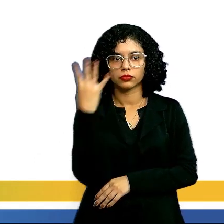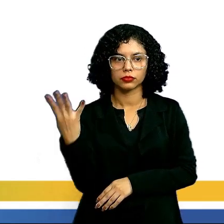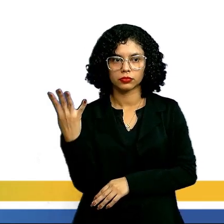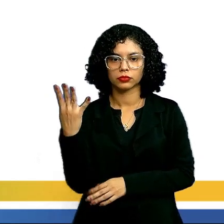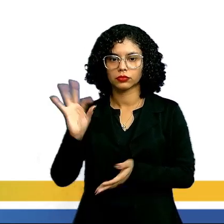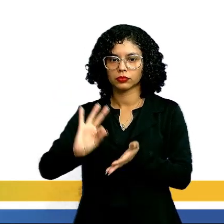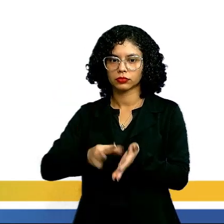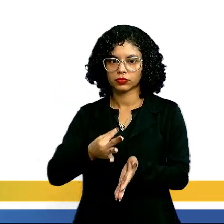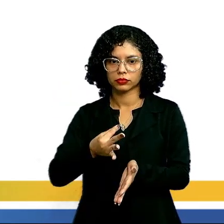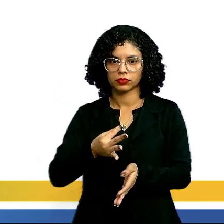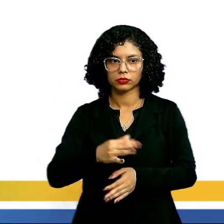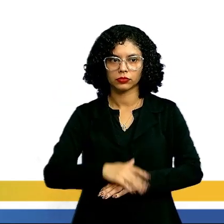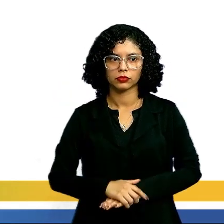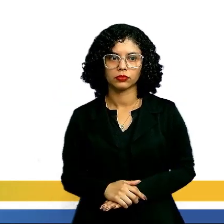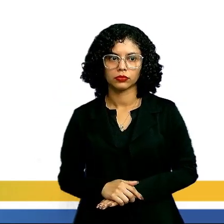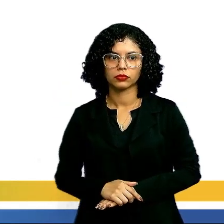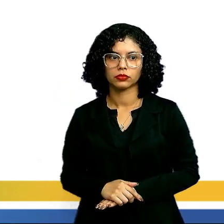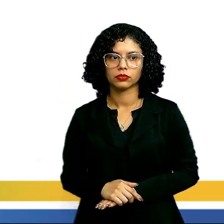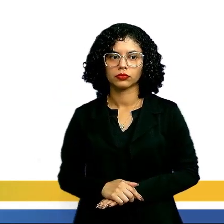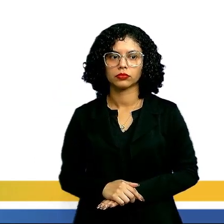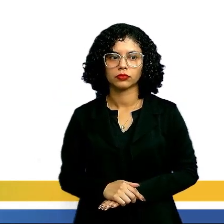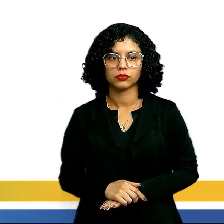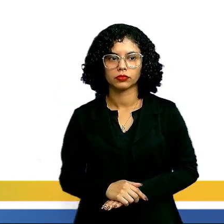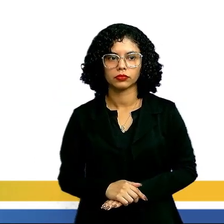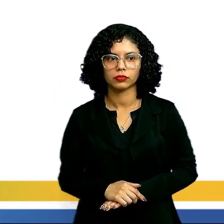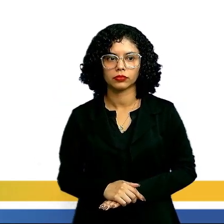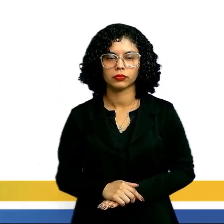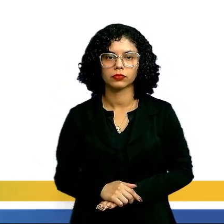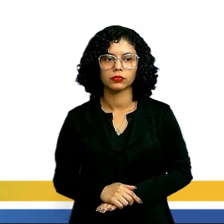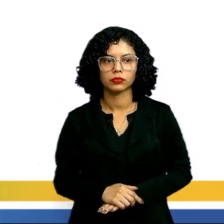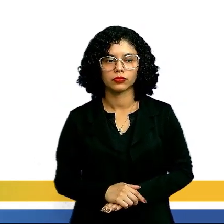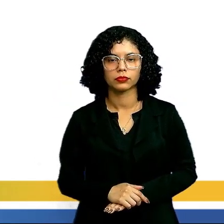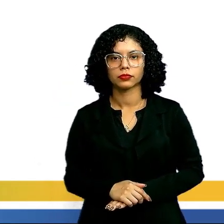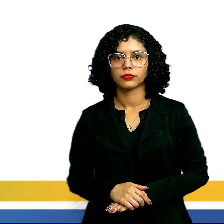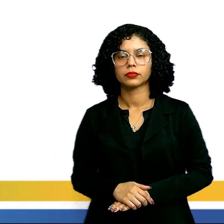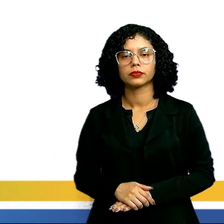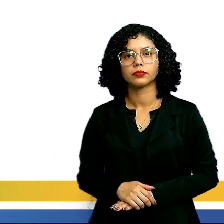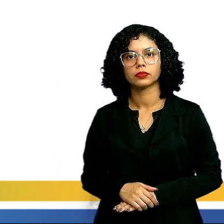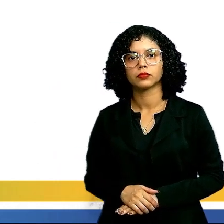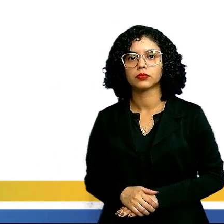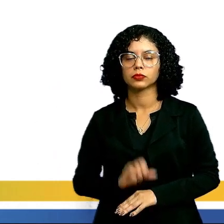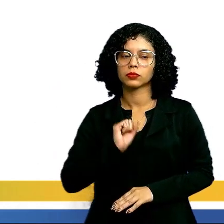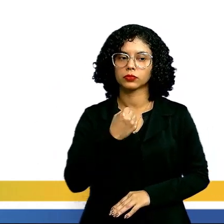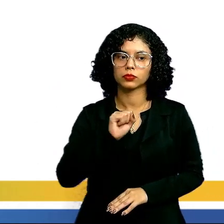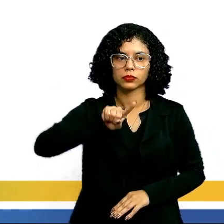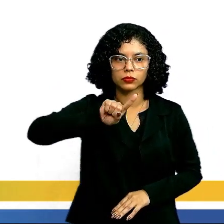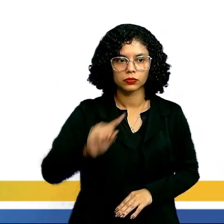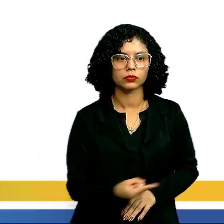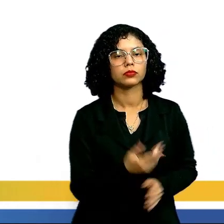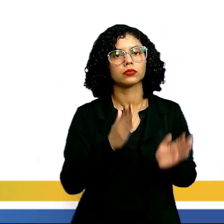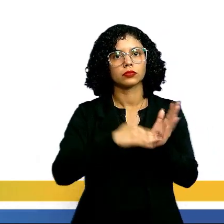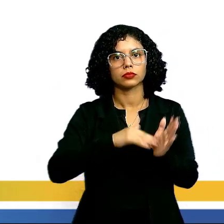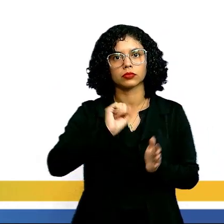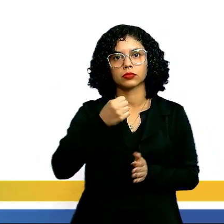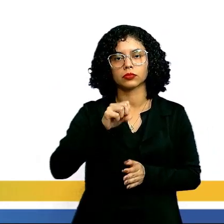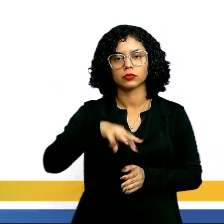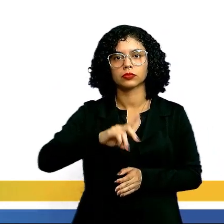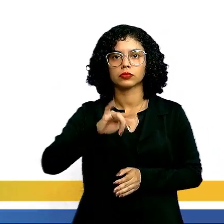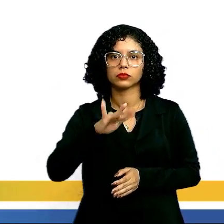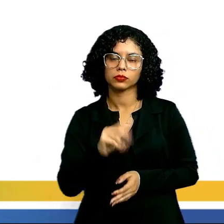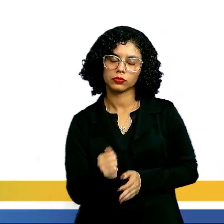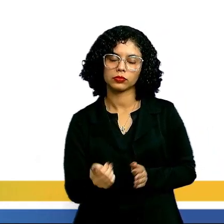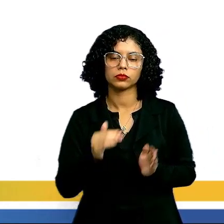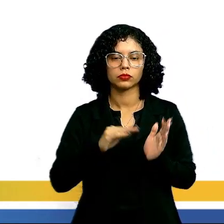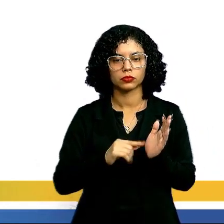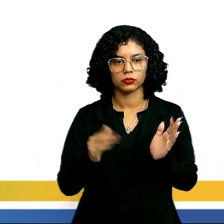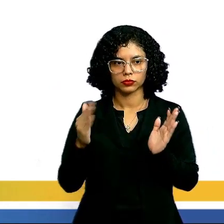vai fazer aqui de 1000 a 8.000, tá? A 8 milhões, perdão. De 1 milhão